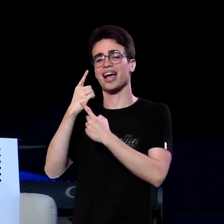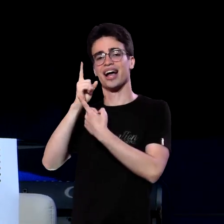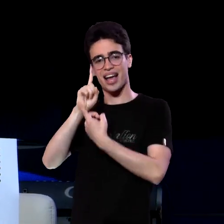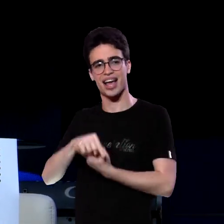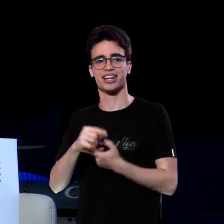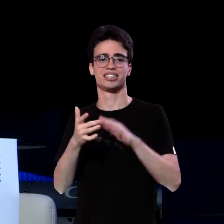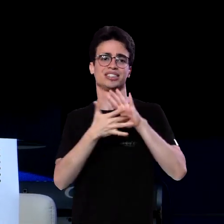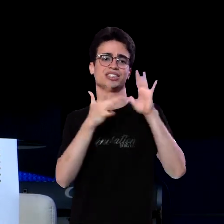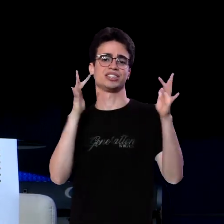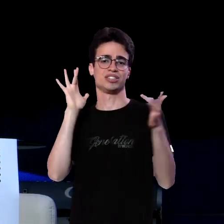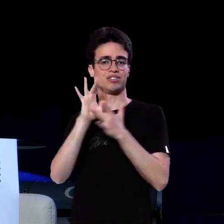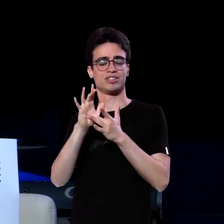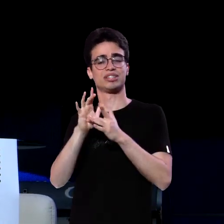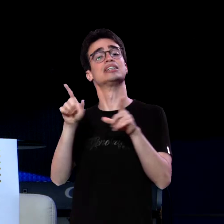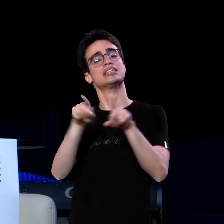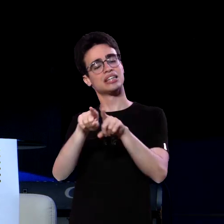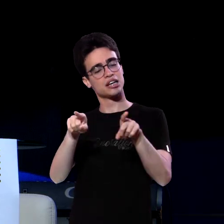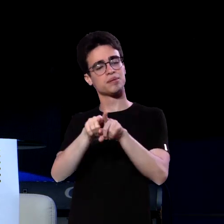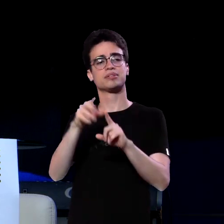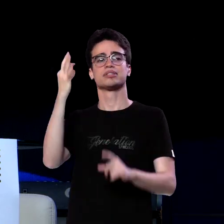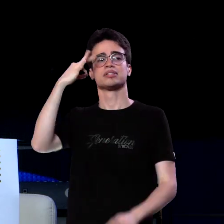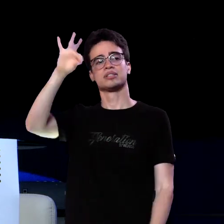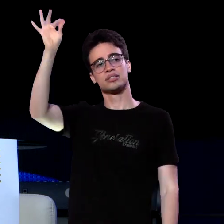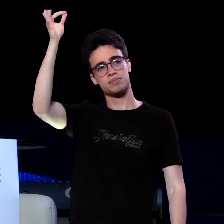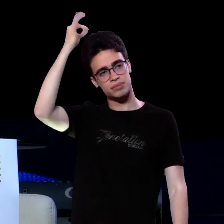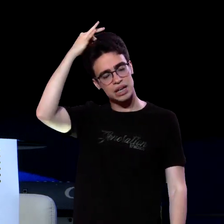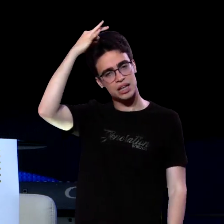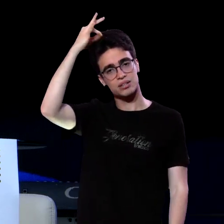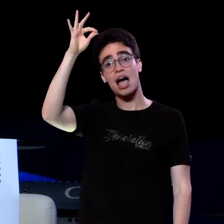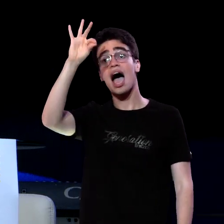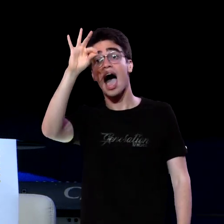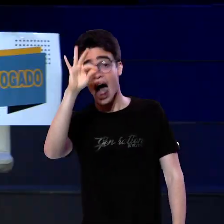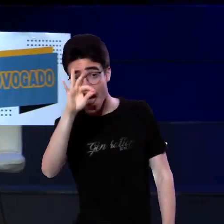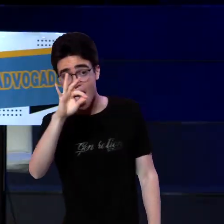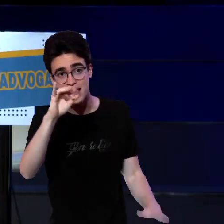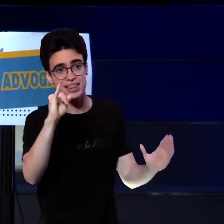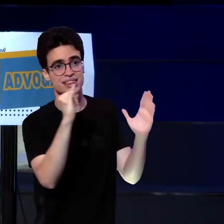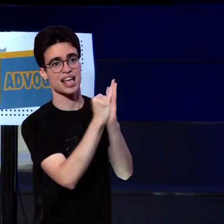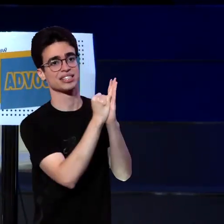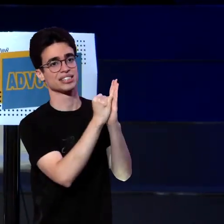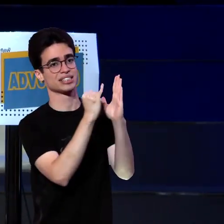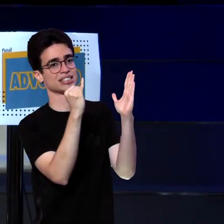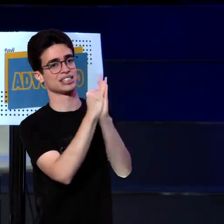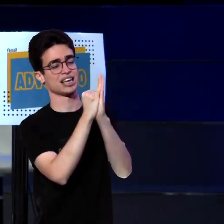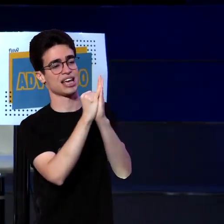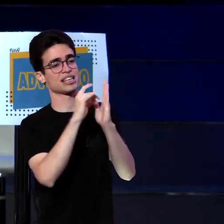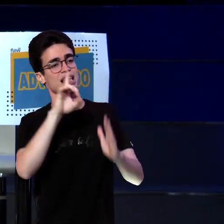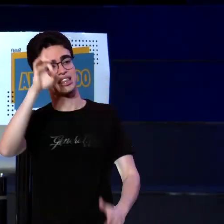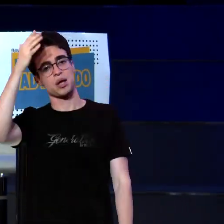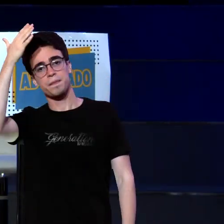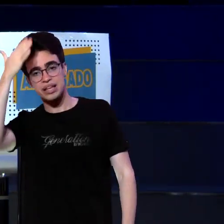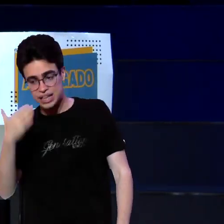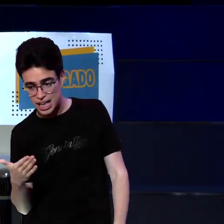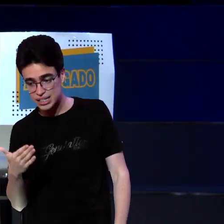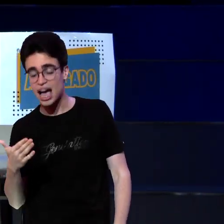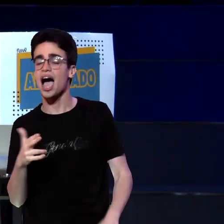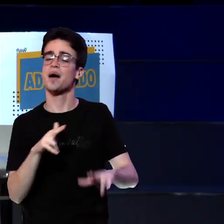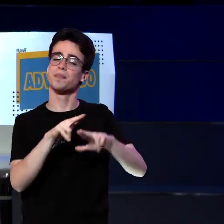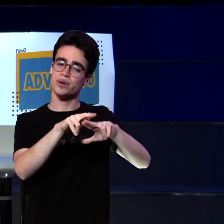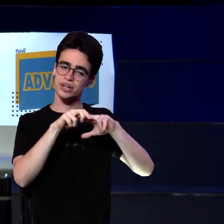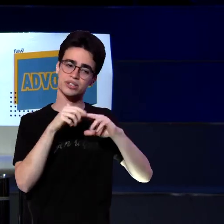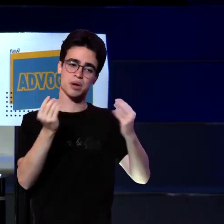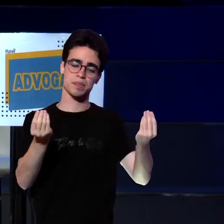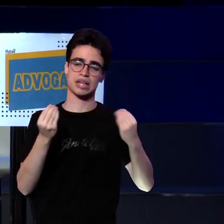Jesus e o Espírito Santo, que intercede por nós diante de Deus e nos torna inocentes.